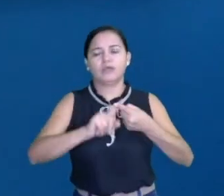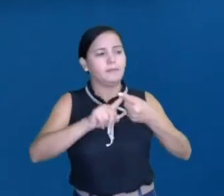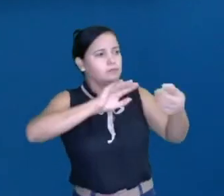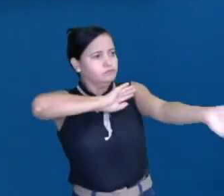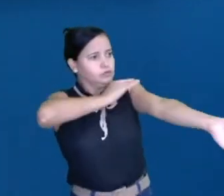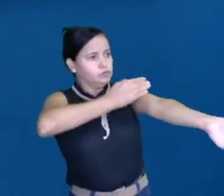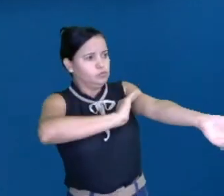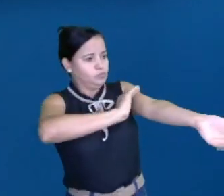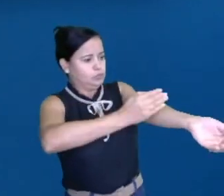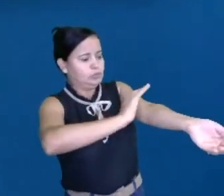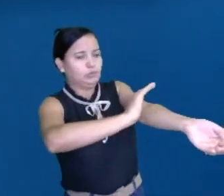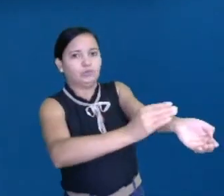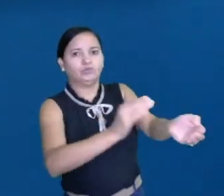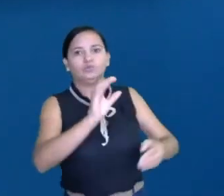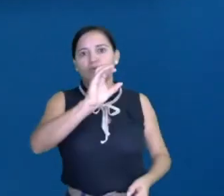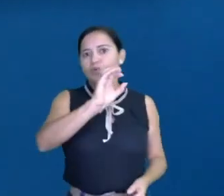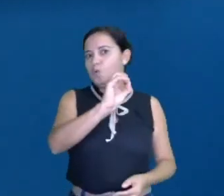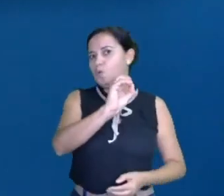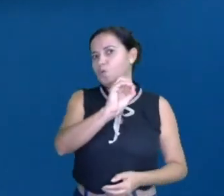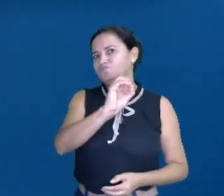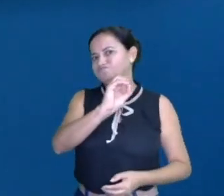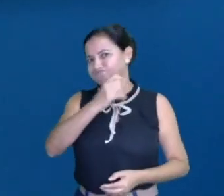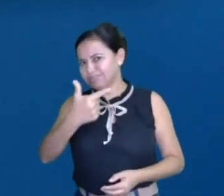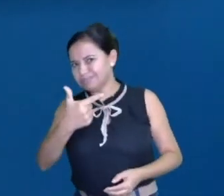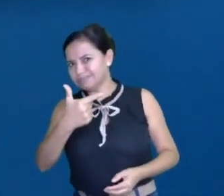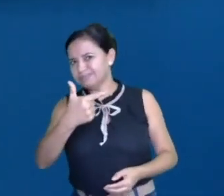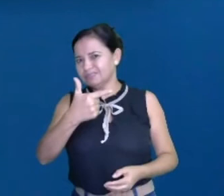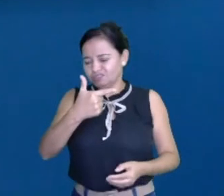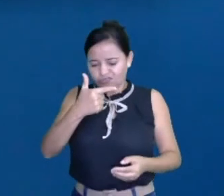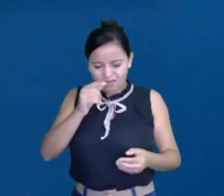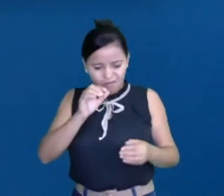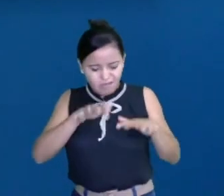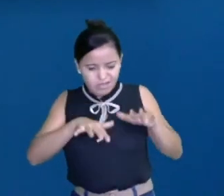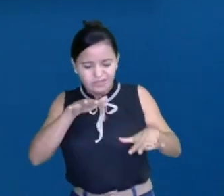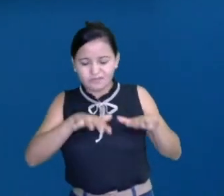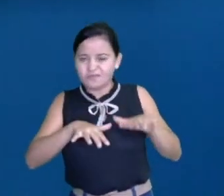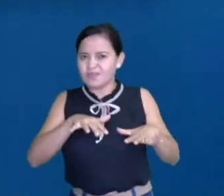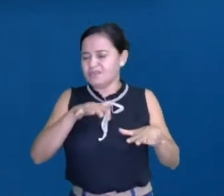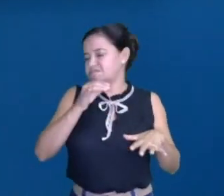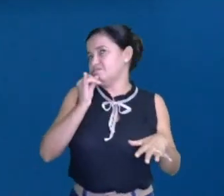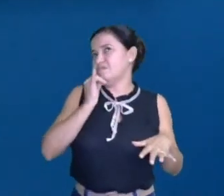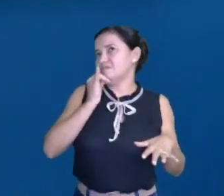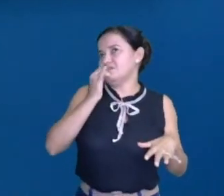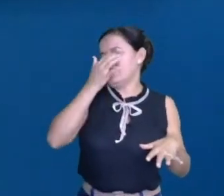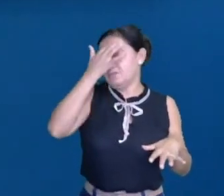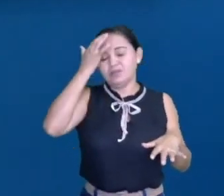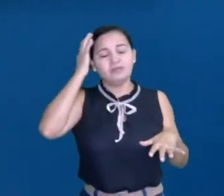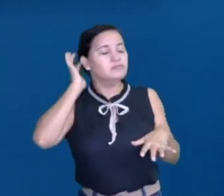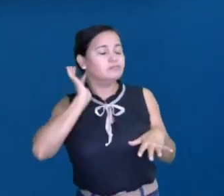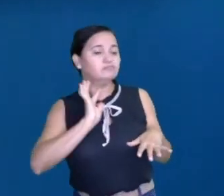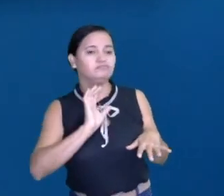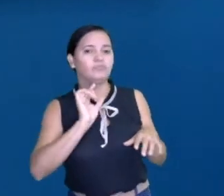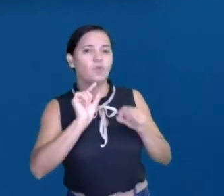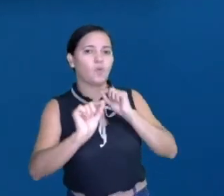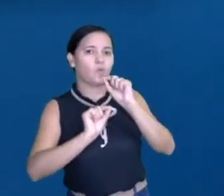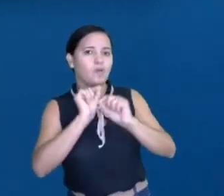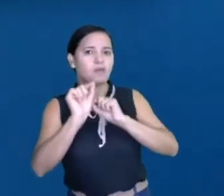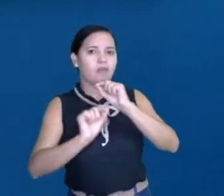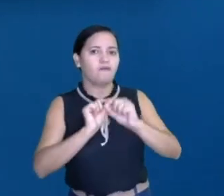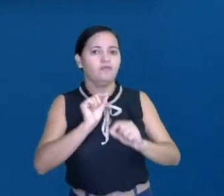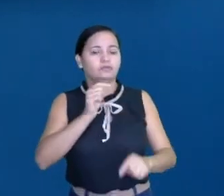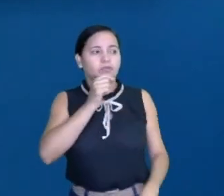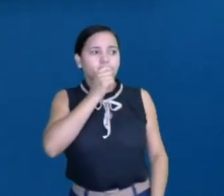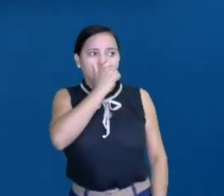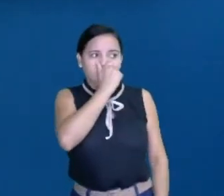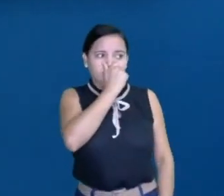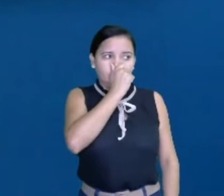esse oxigênio não começa a vir de forma suficiente, você, por exemplo, faz uma maneira erroneamente errada de prender a